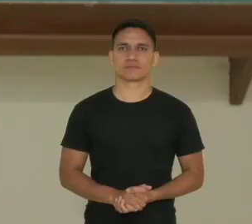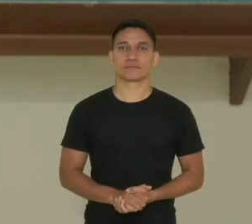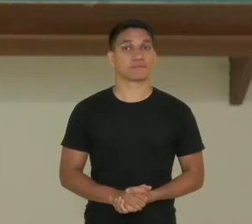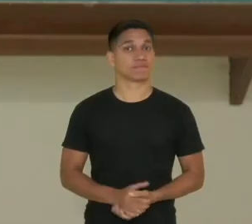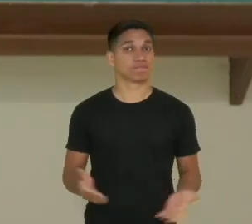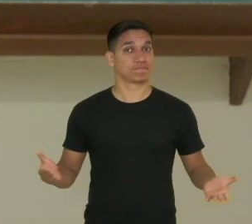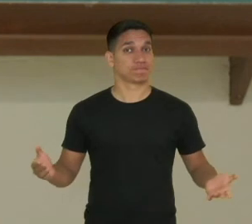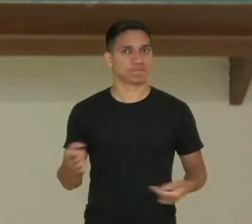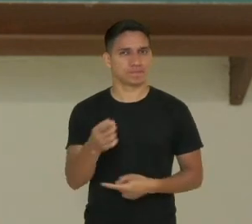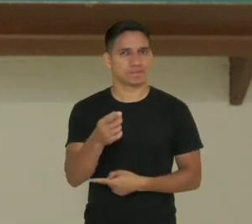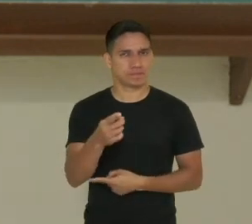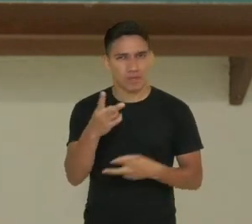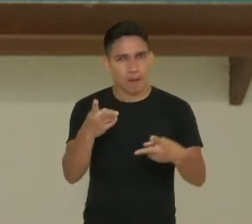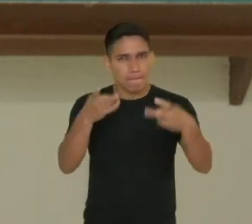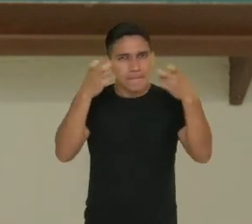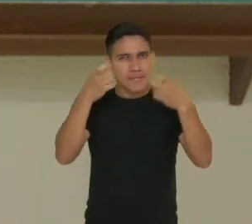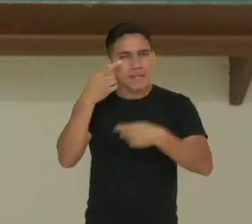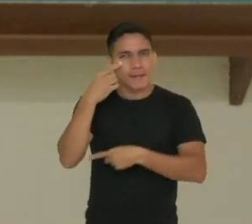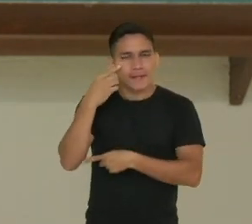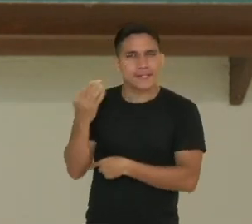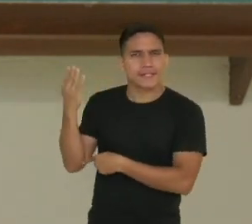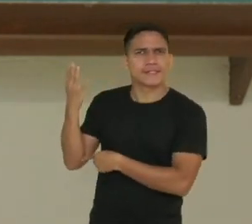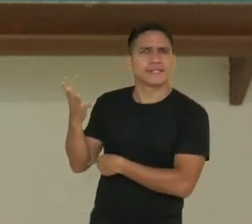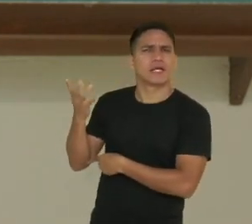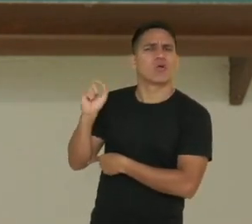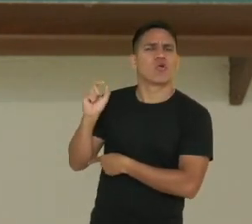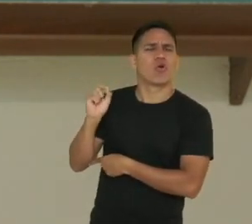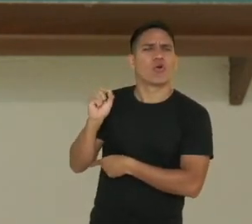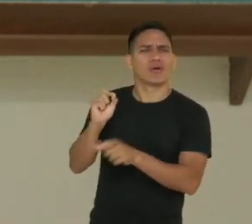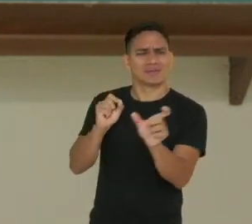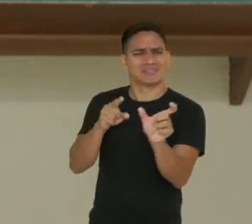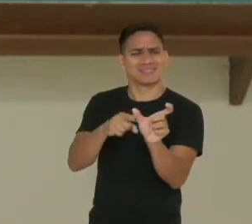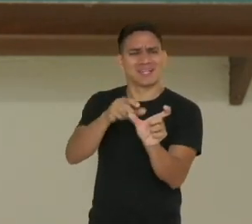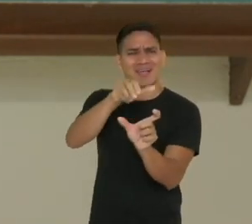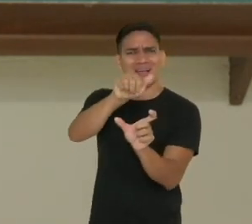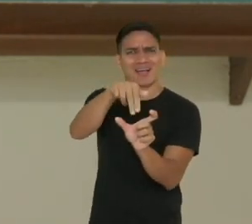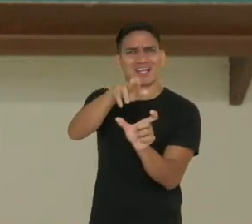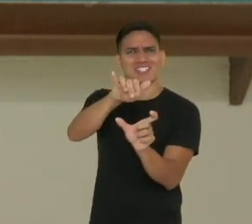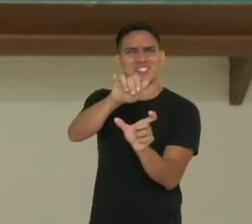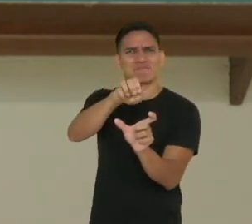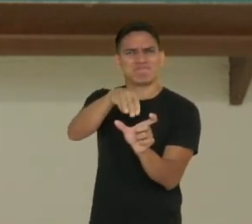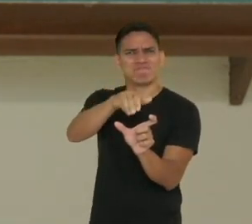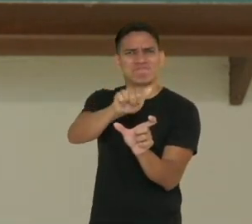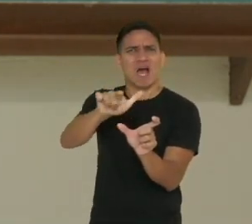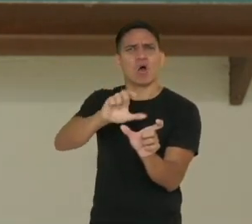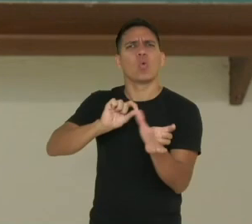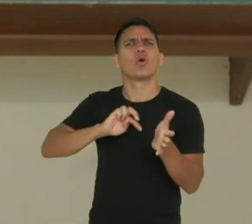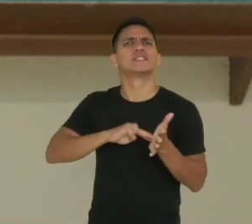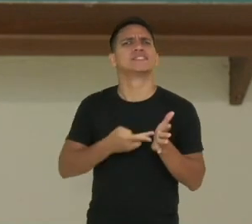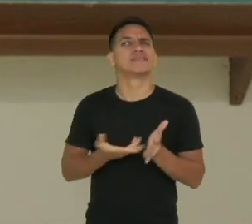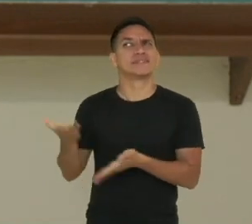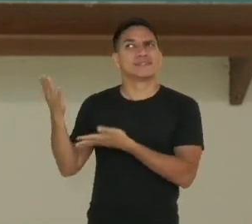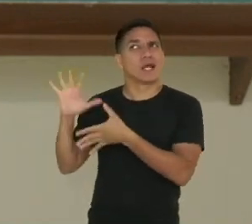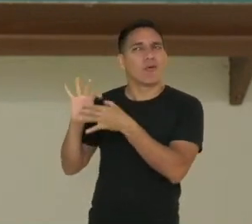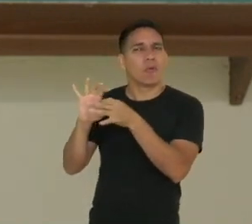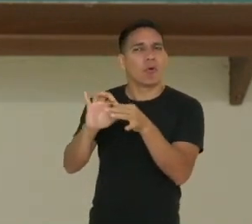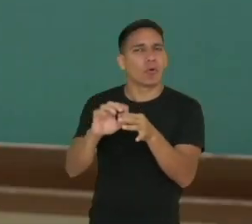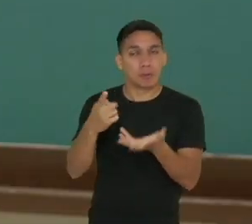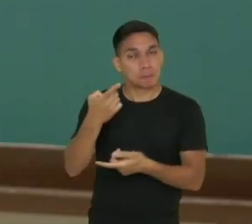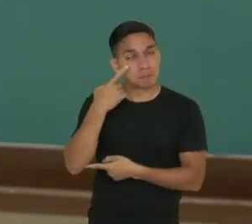E aí, você percebeu então com qual sentido a expressão foi empregada? Vamos ver se você acertou.